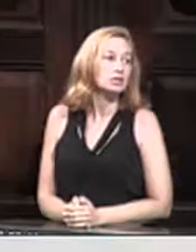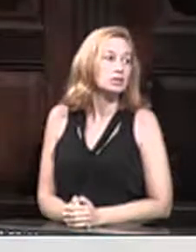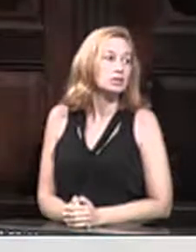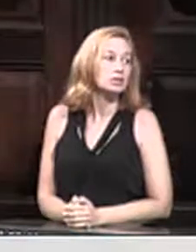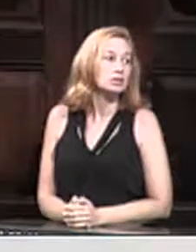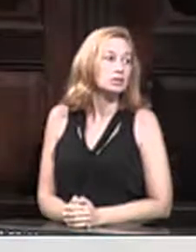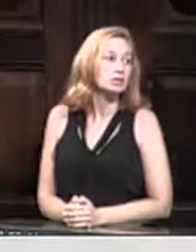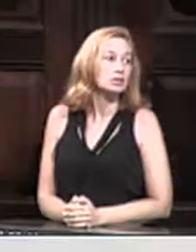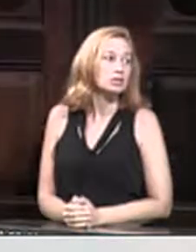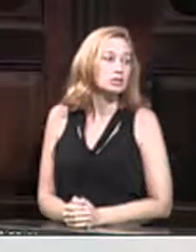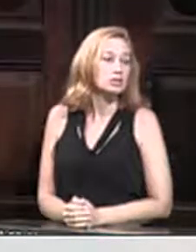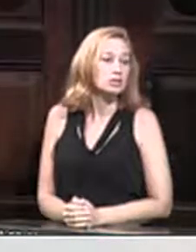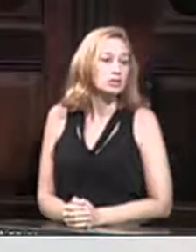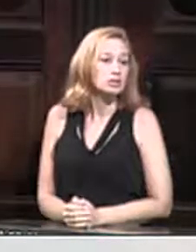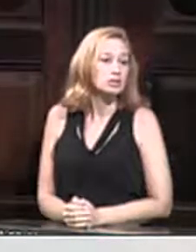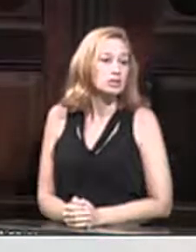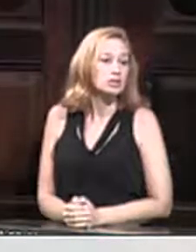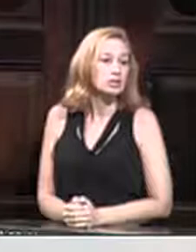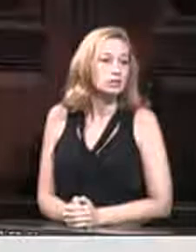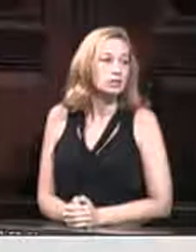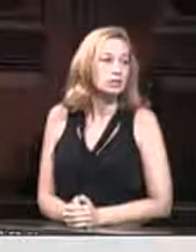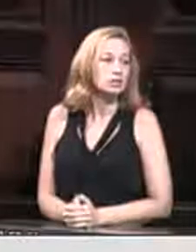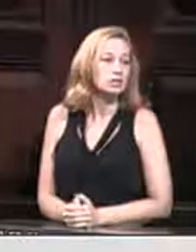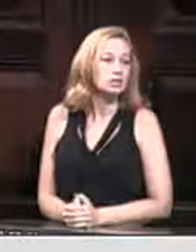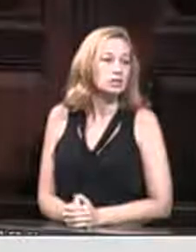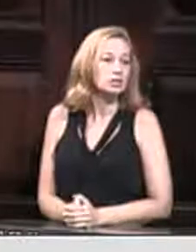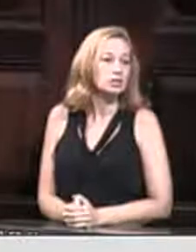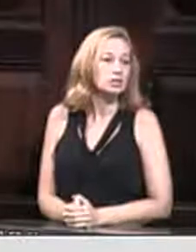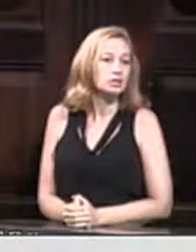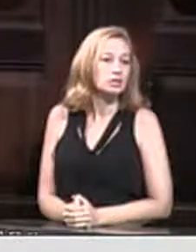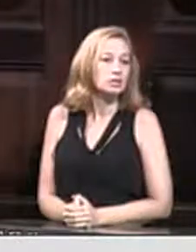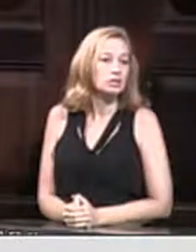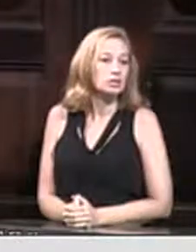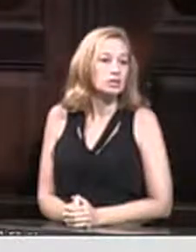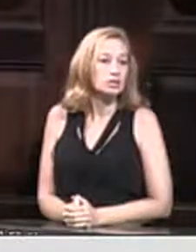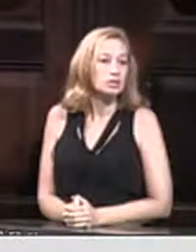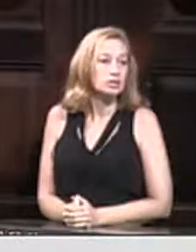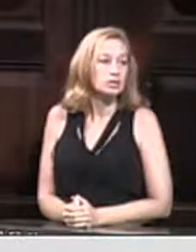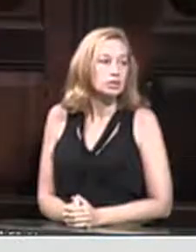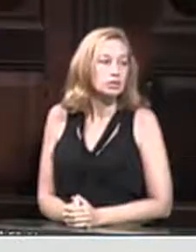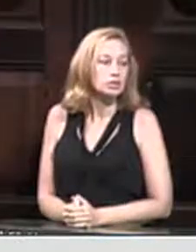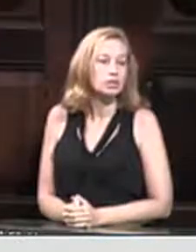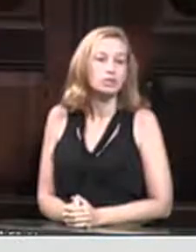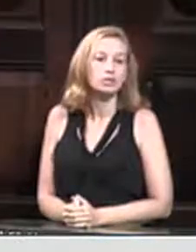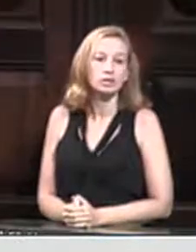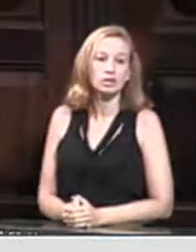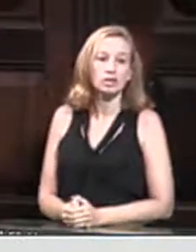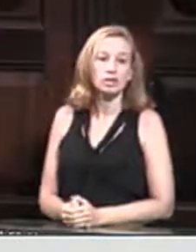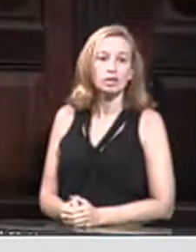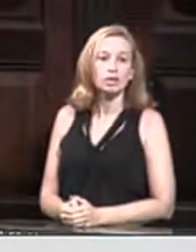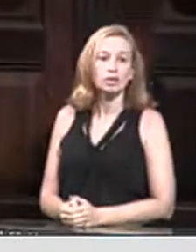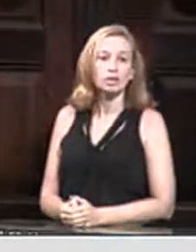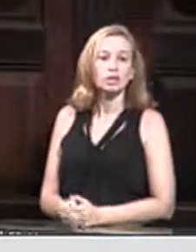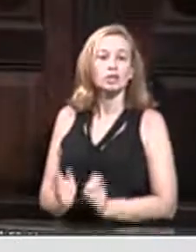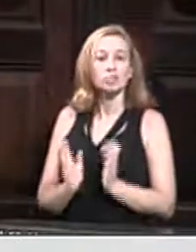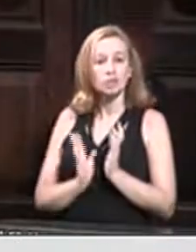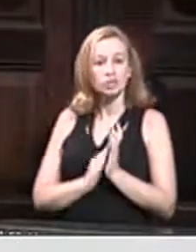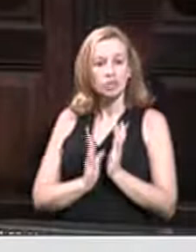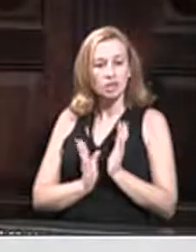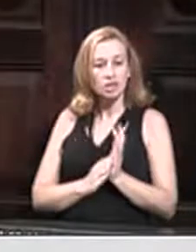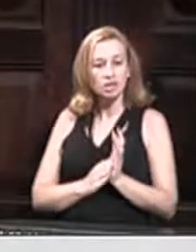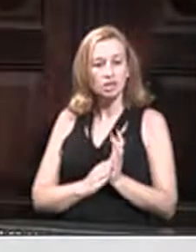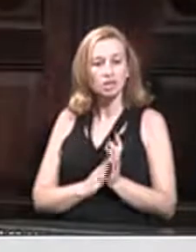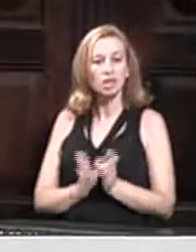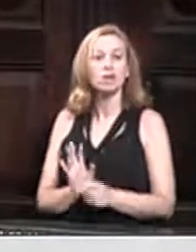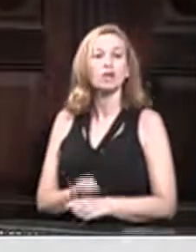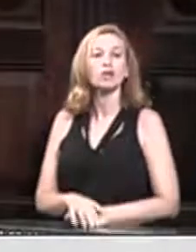uma saudação sofrida à representação que aqui está dos servidores